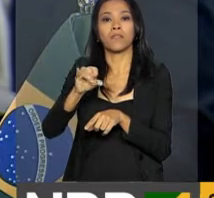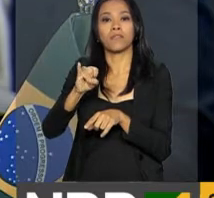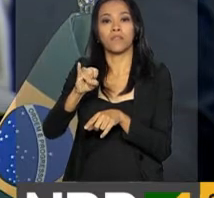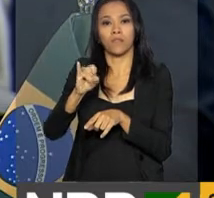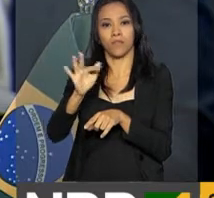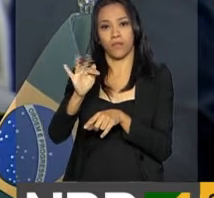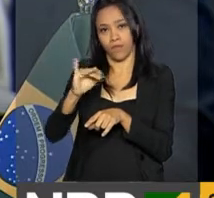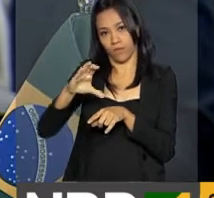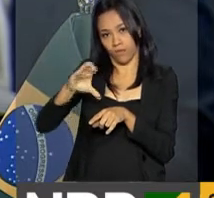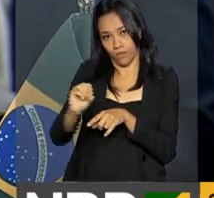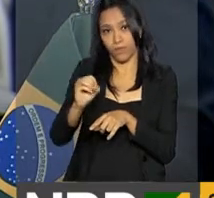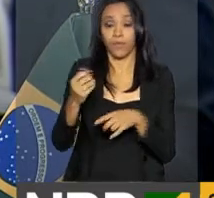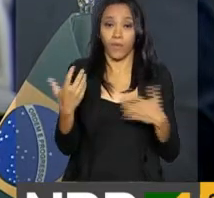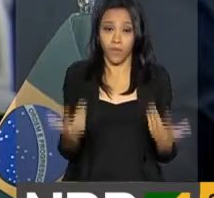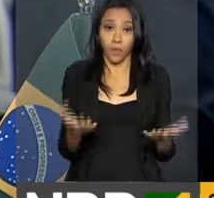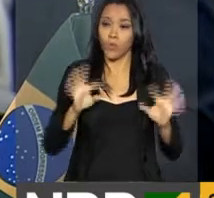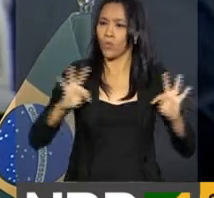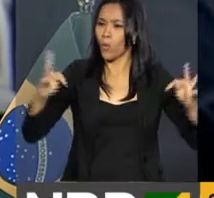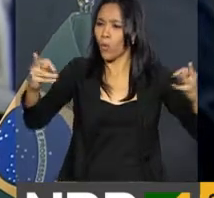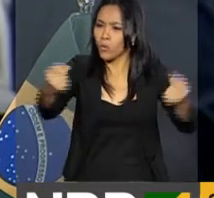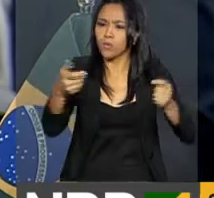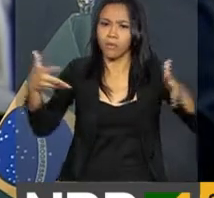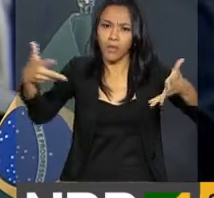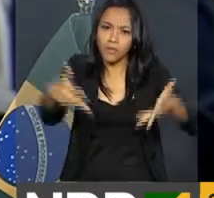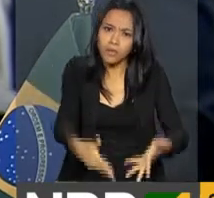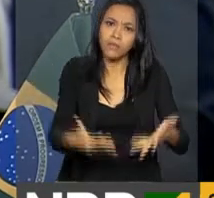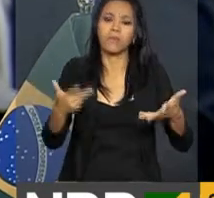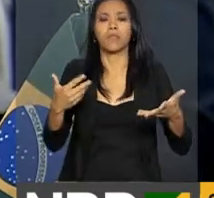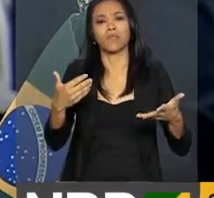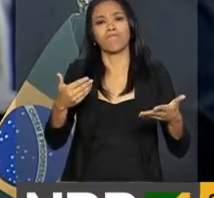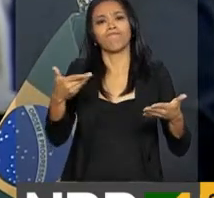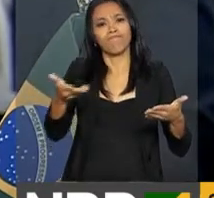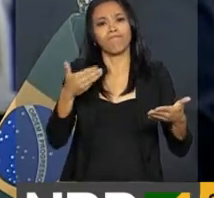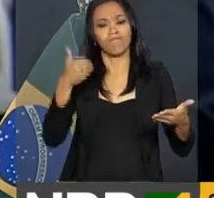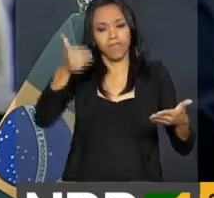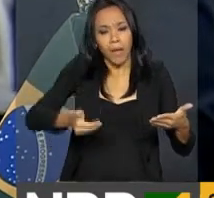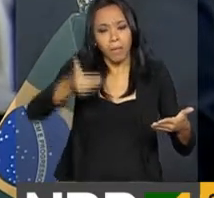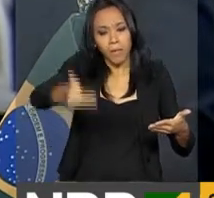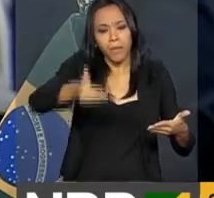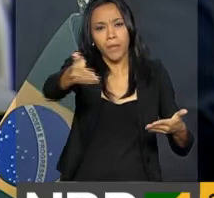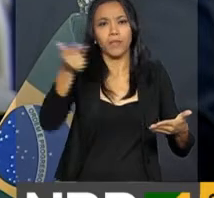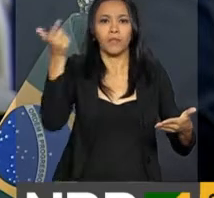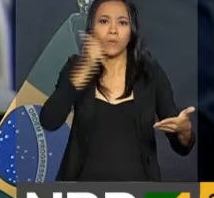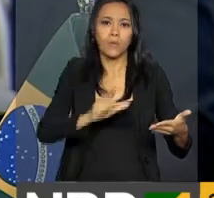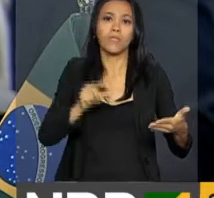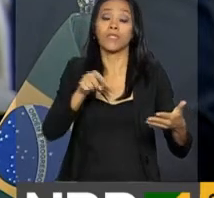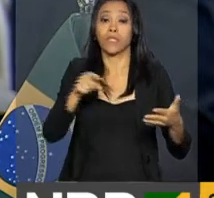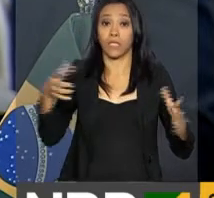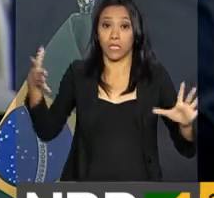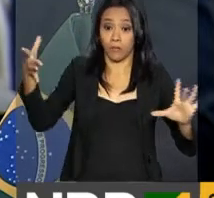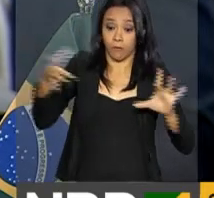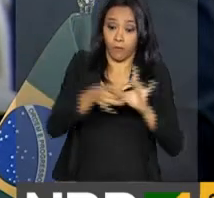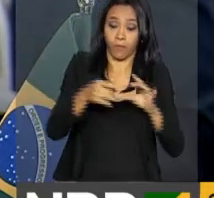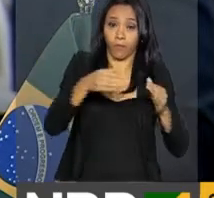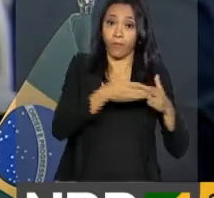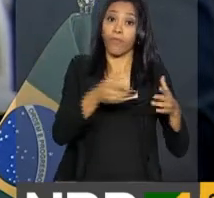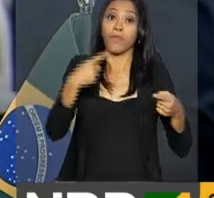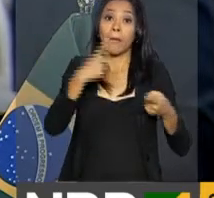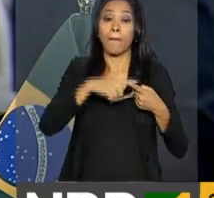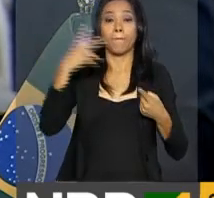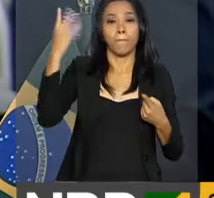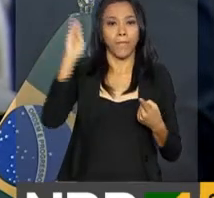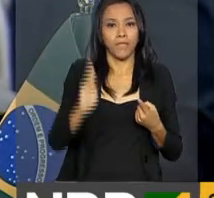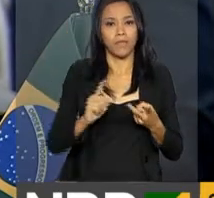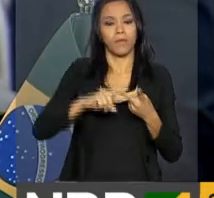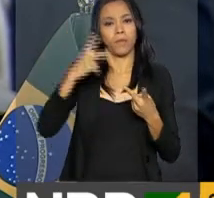propósito, todos os envolvidos pelos importantes passos para a conexão viária entre o Brasil, o Paraguai,